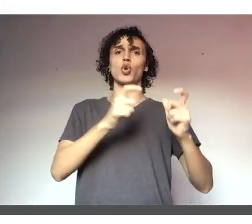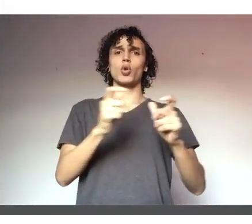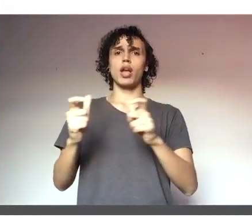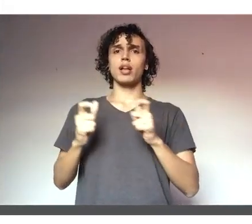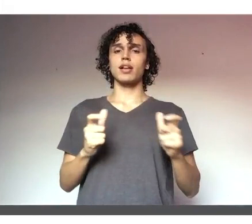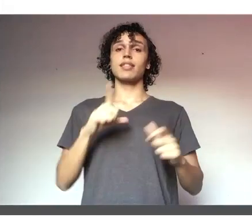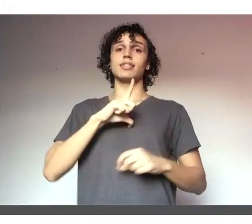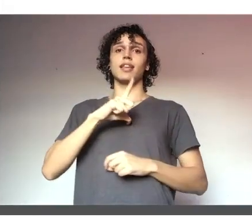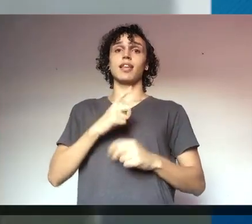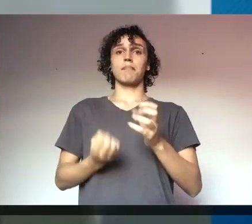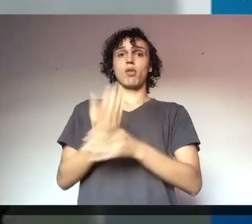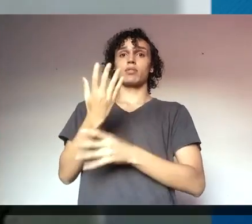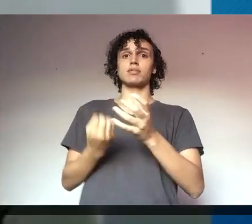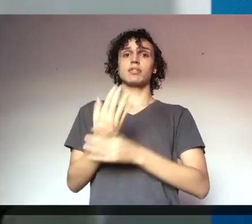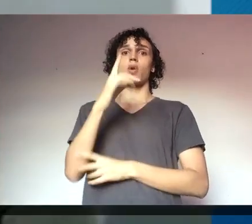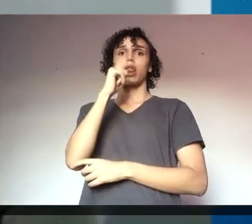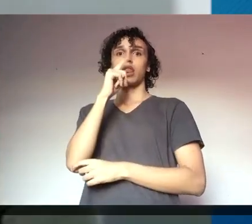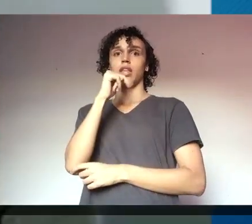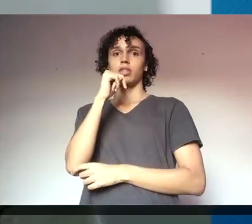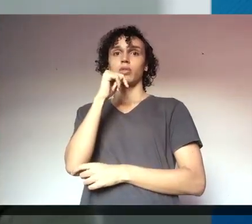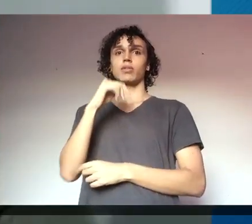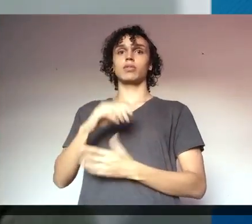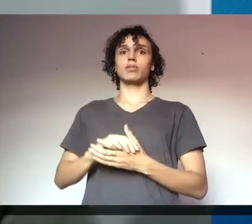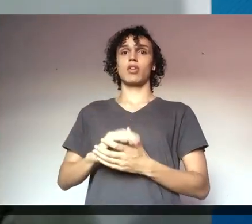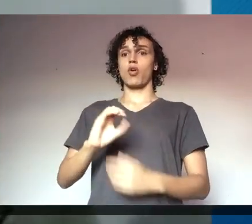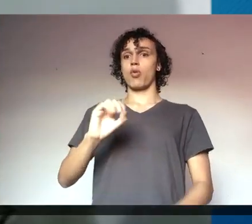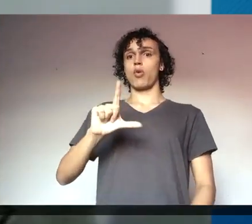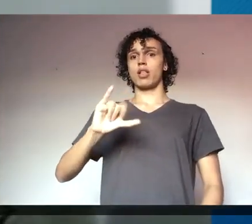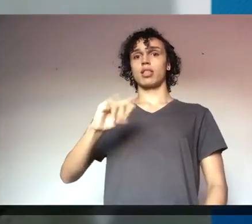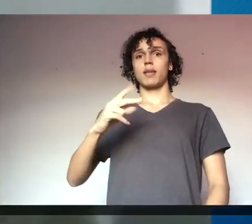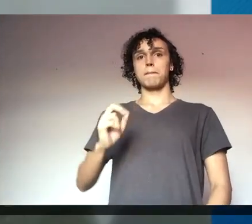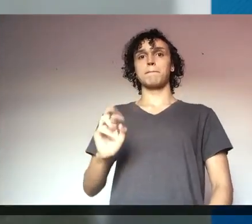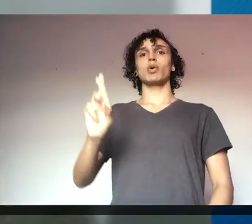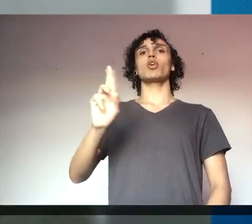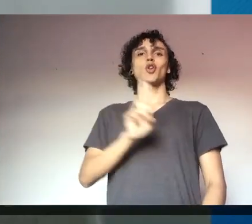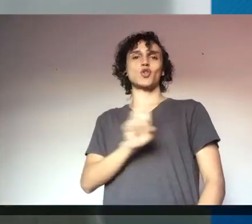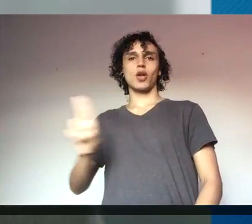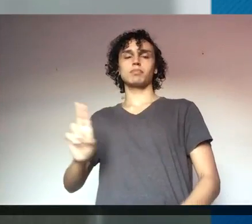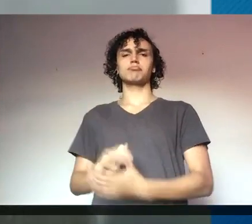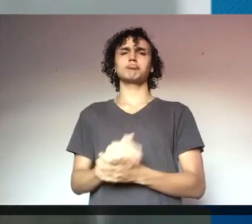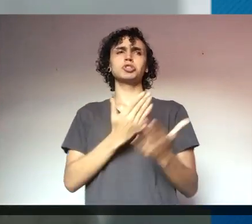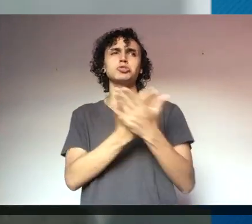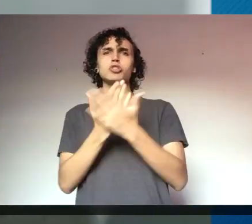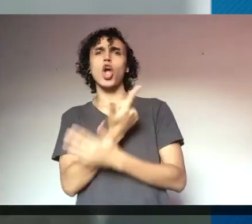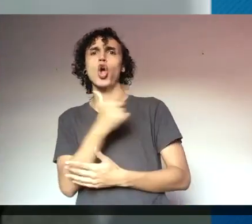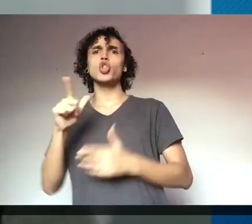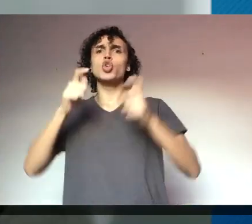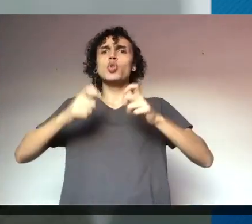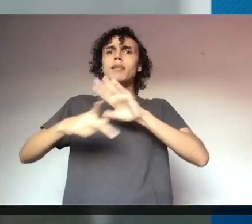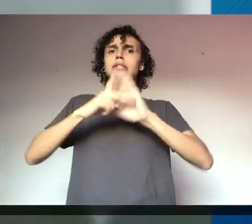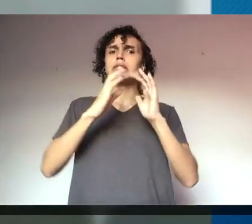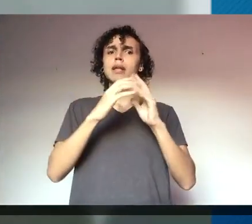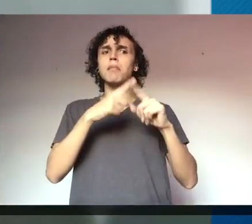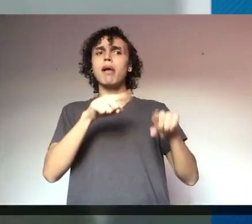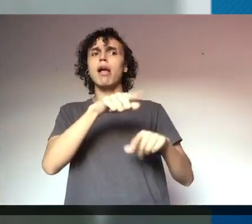espaços do cérebro e que é onde é produzido o líquido cefalorraquidiano, que a gente chama o líquor. Então, quando a gente foi olhar em outras